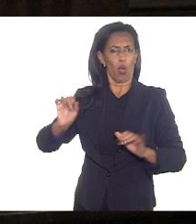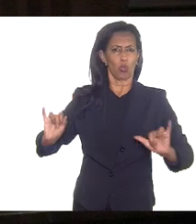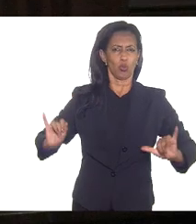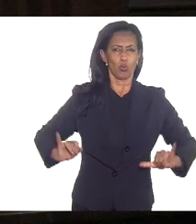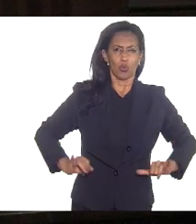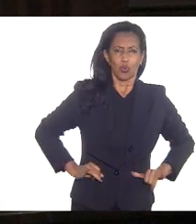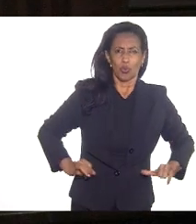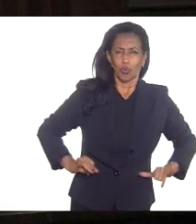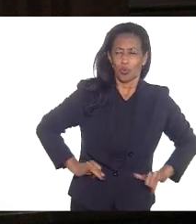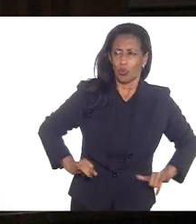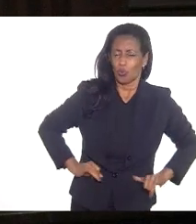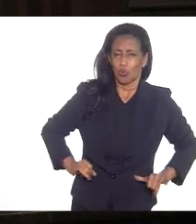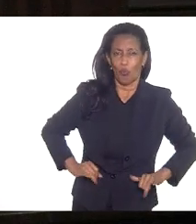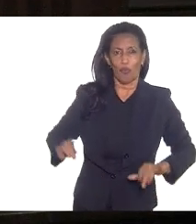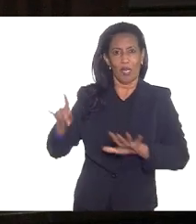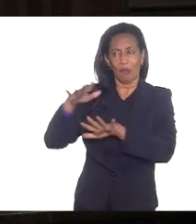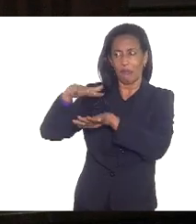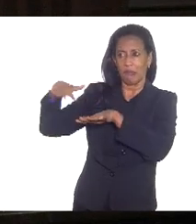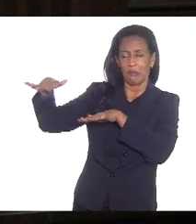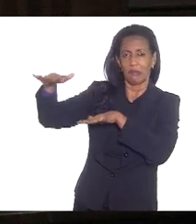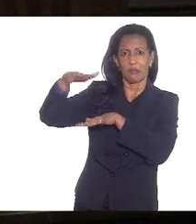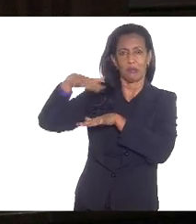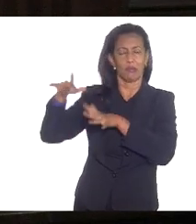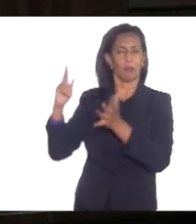sofrendo a pena do fogo eterno.